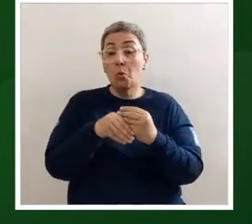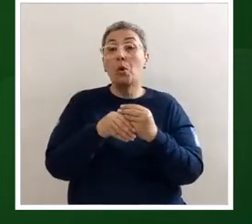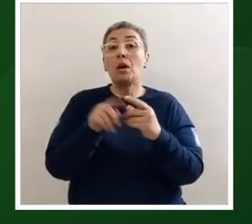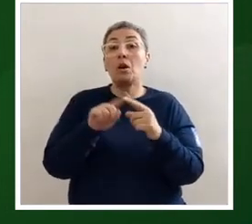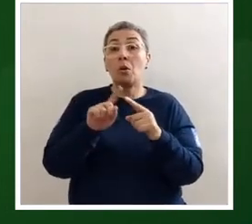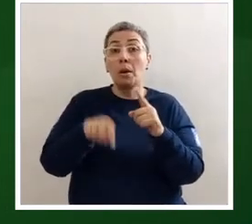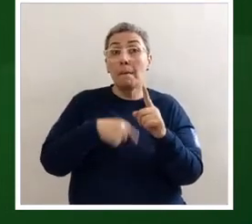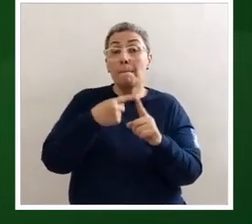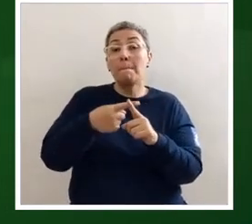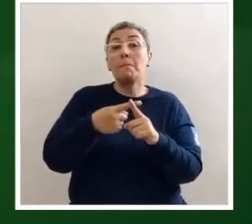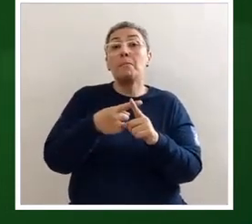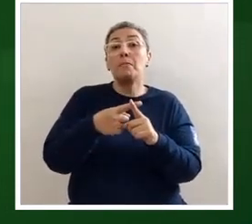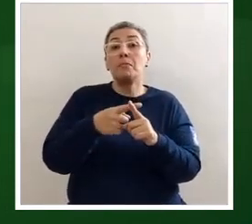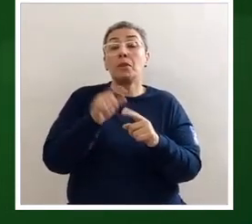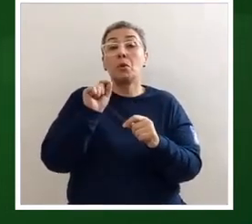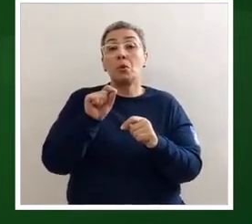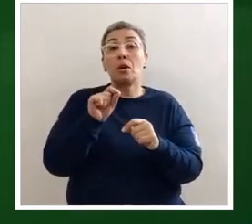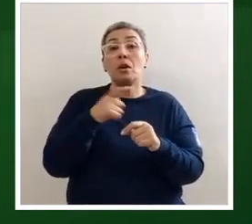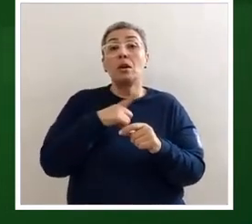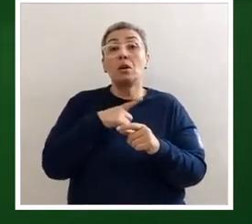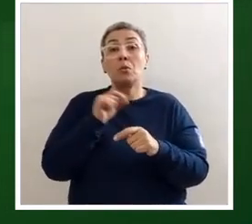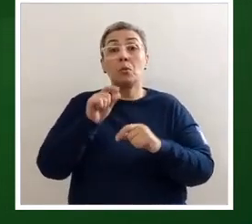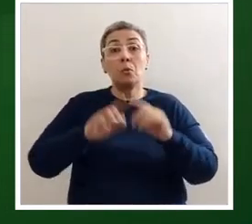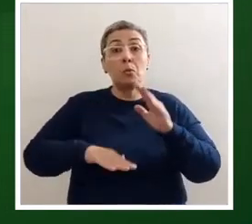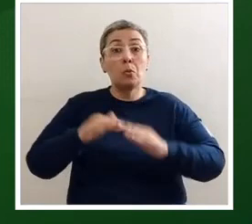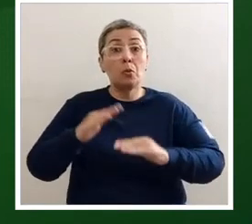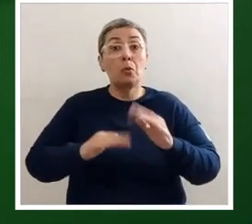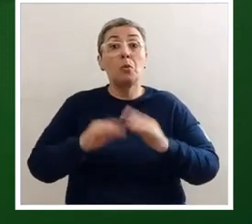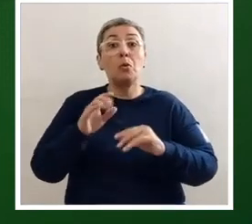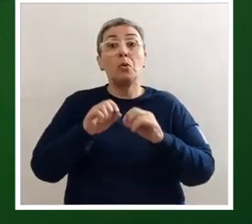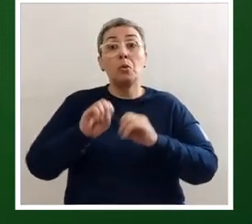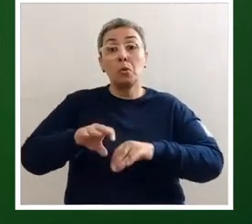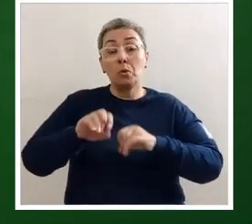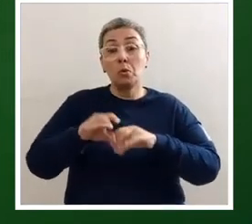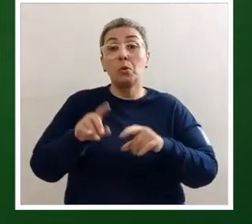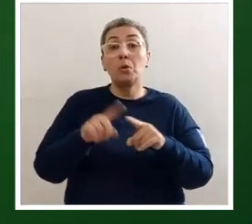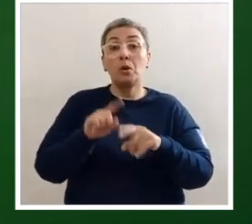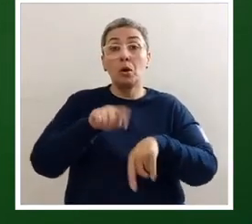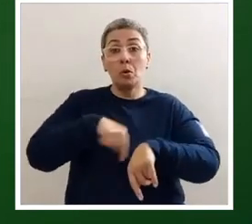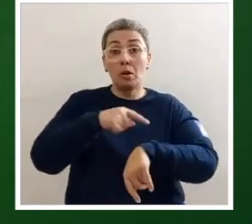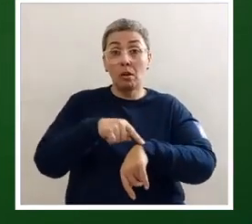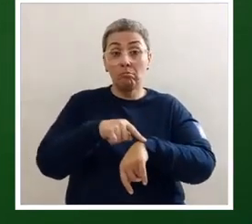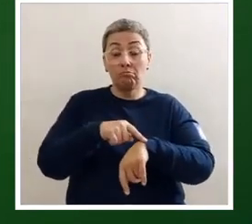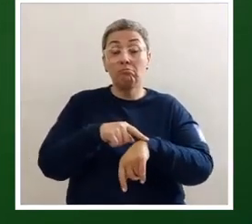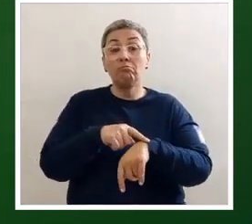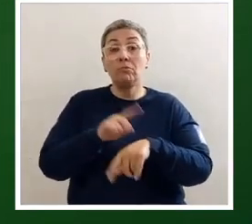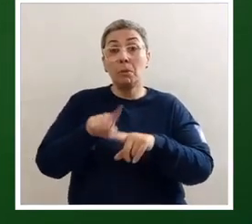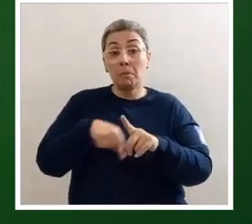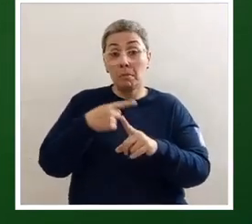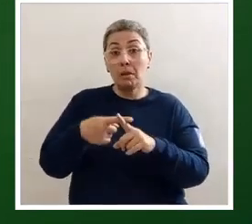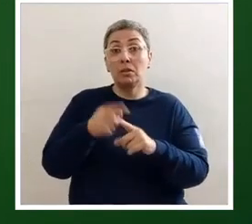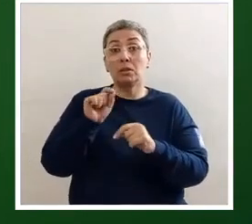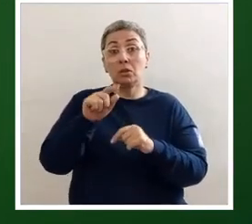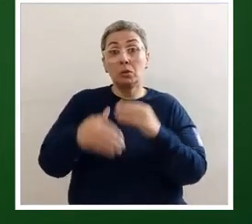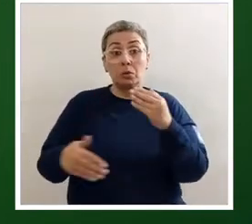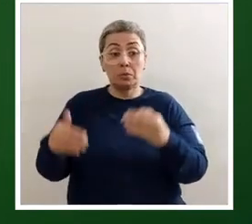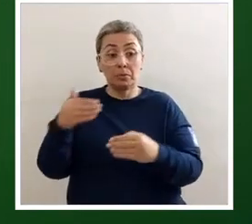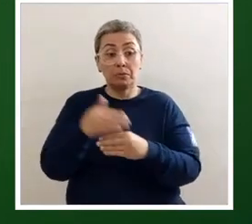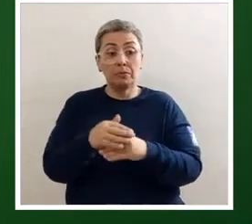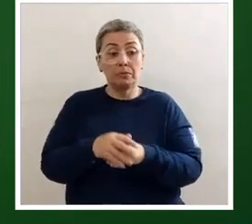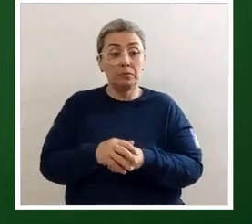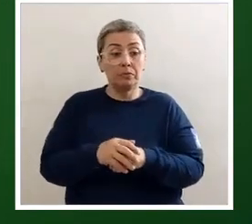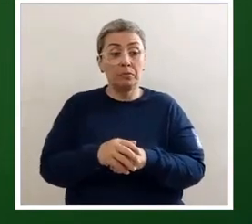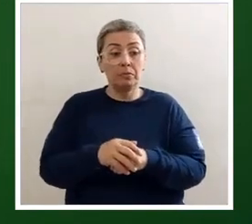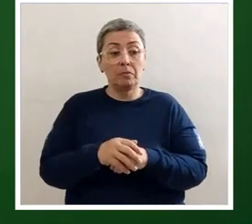ou suplementar as tuas o teu ensino do horário regular na próxima tela